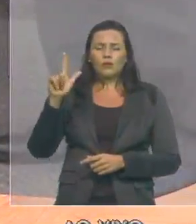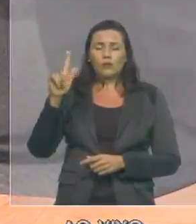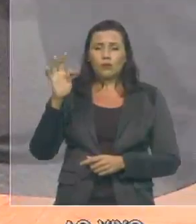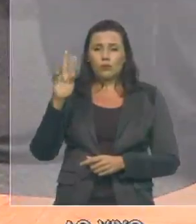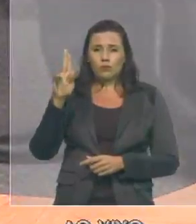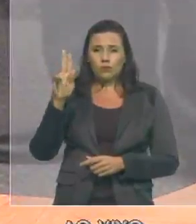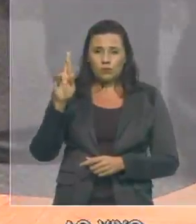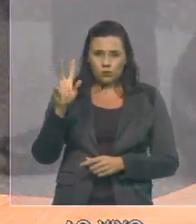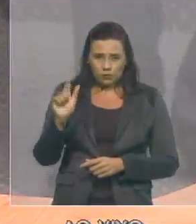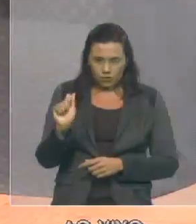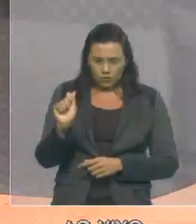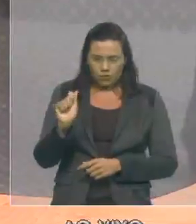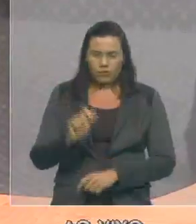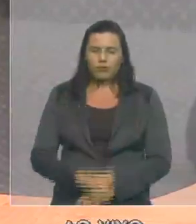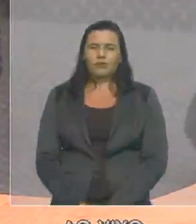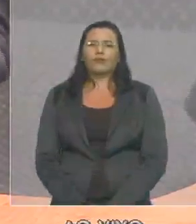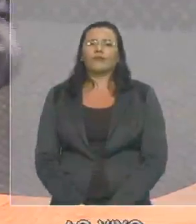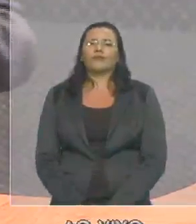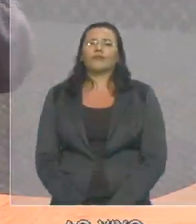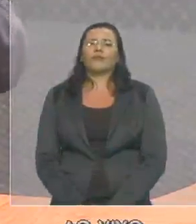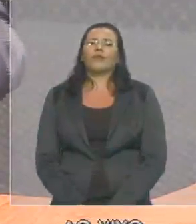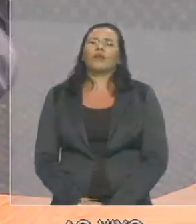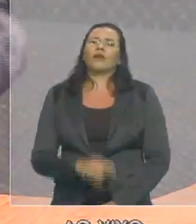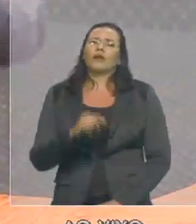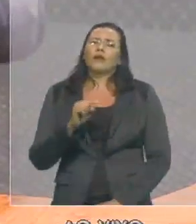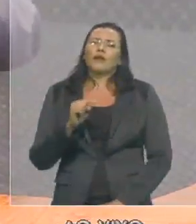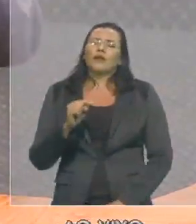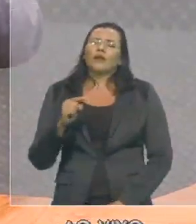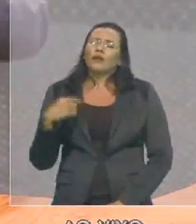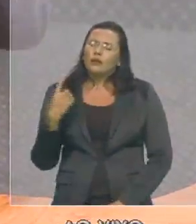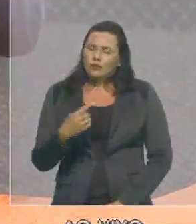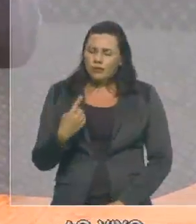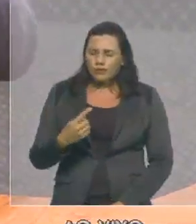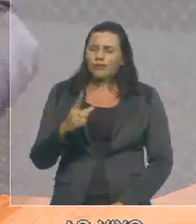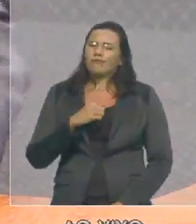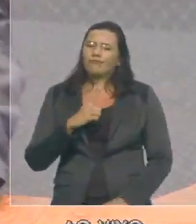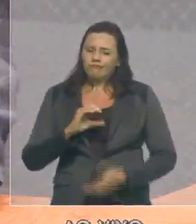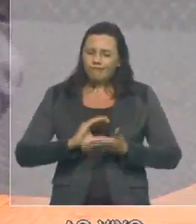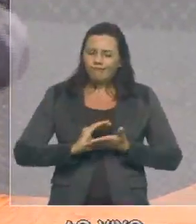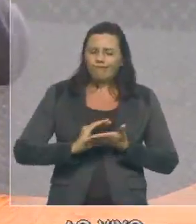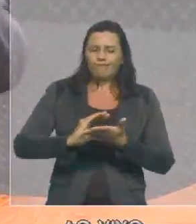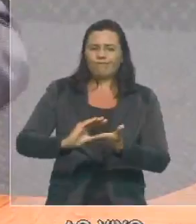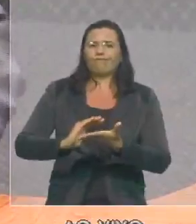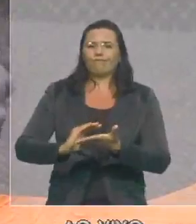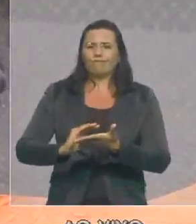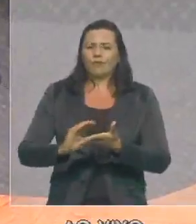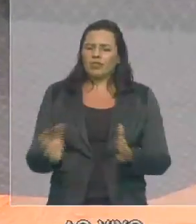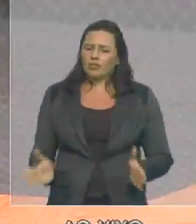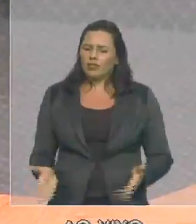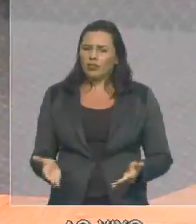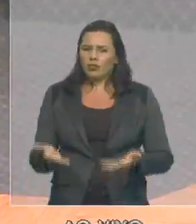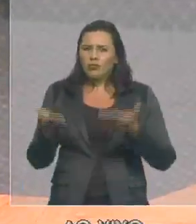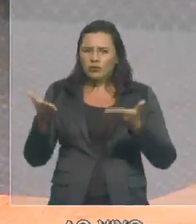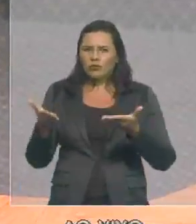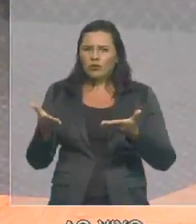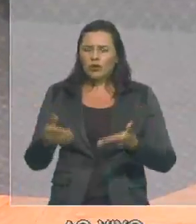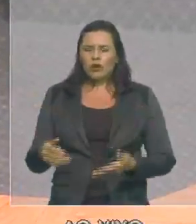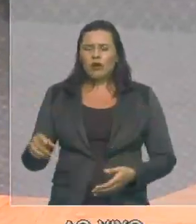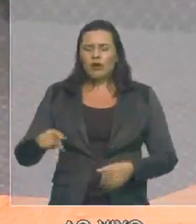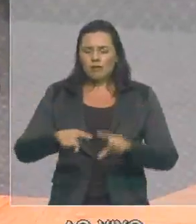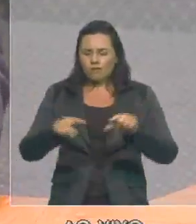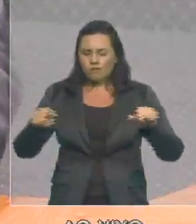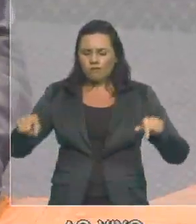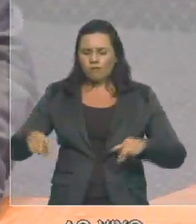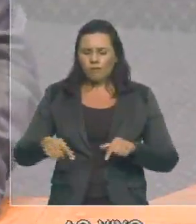porque investiu em produção, investimentos realmente voltados aos tanques escavados, à produção da